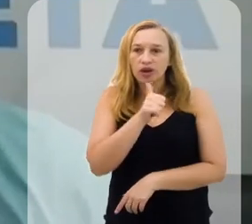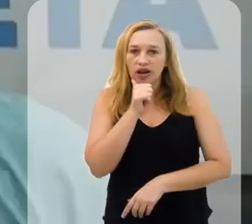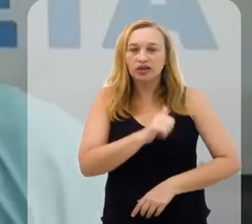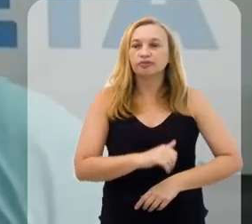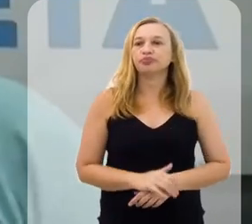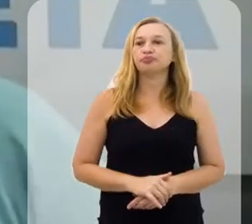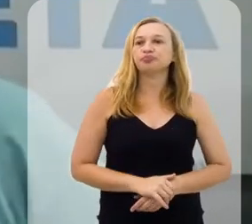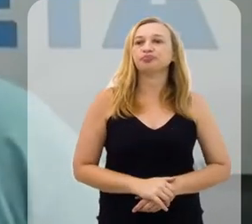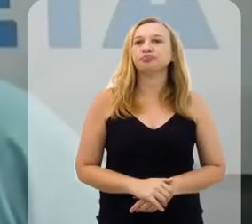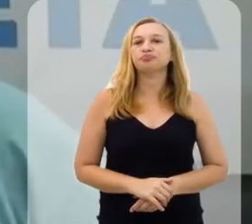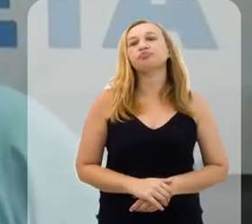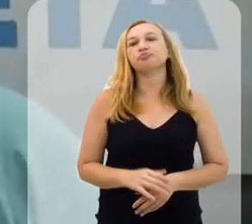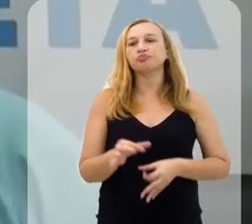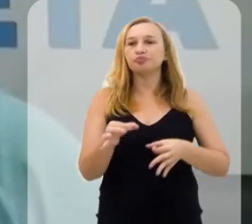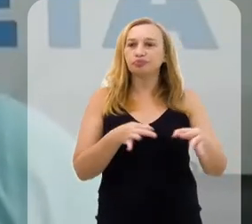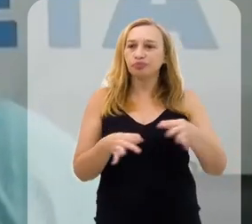mulheres.